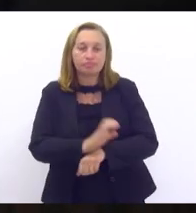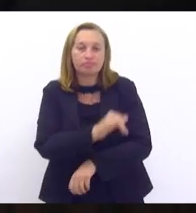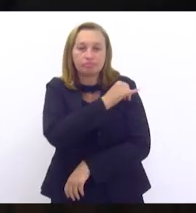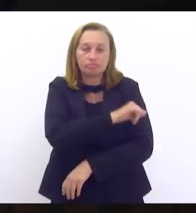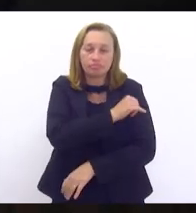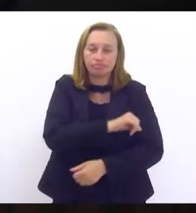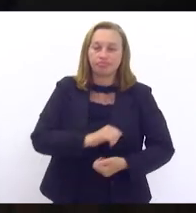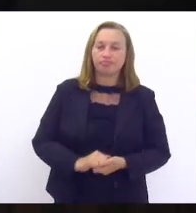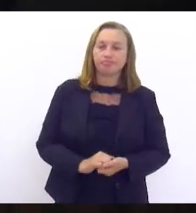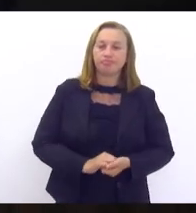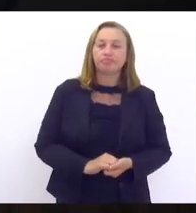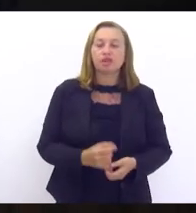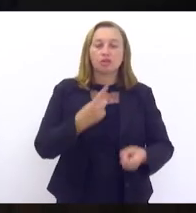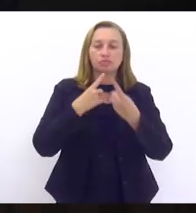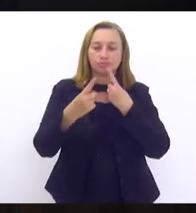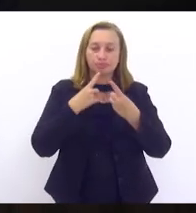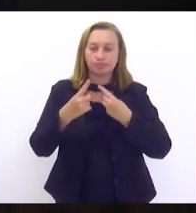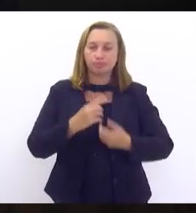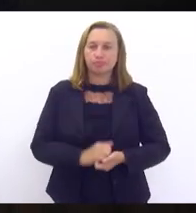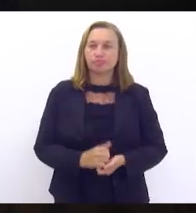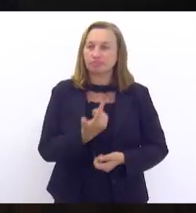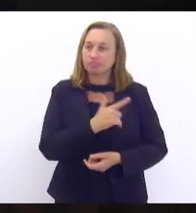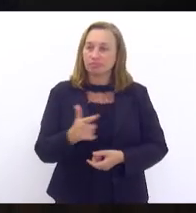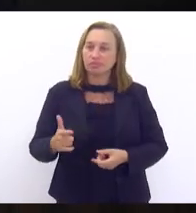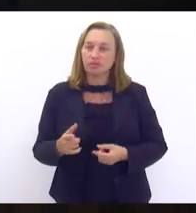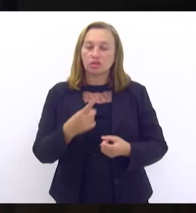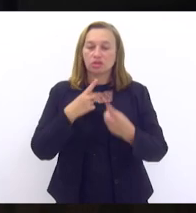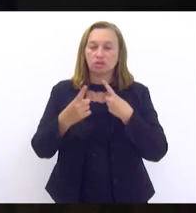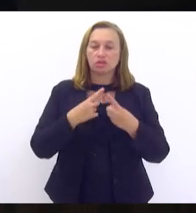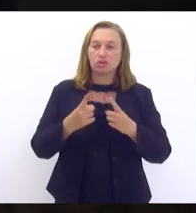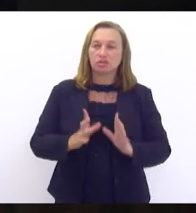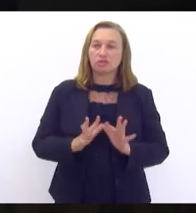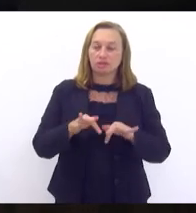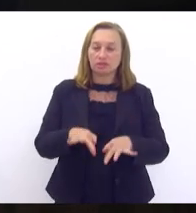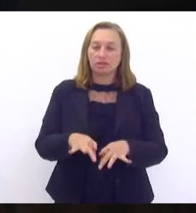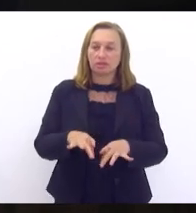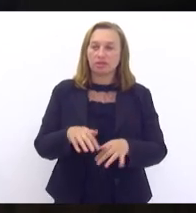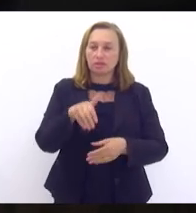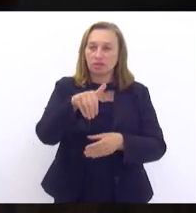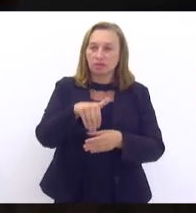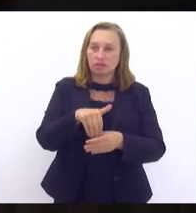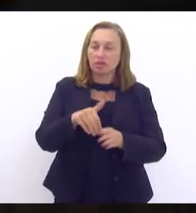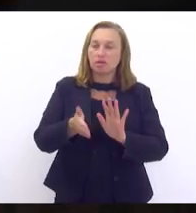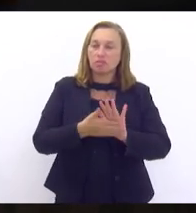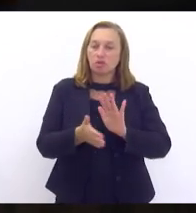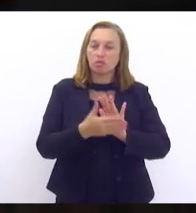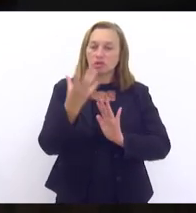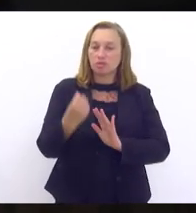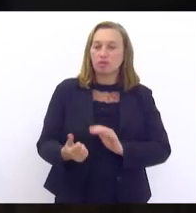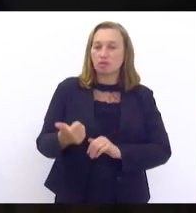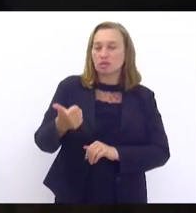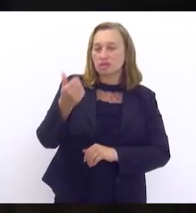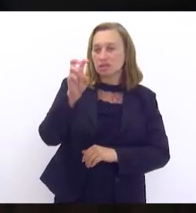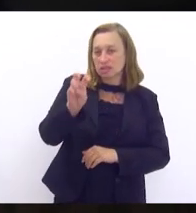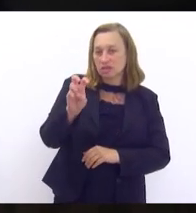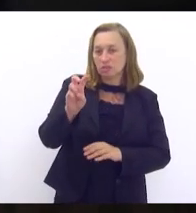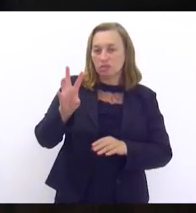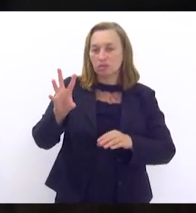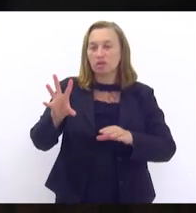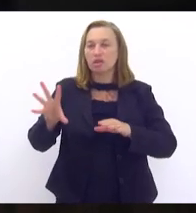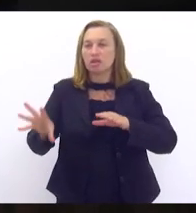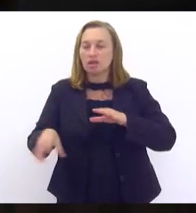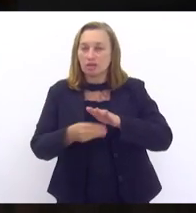de Janeiro. Em discussão, não havendo quem queira discutir, encerrada a discussão, a presente proposta recebeu 5